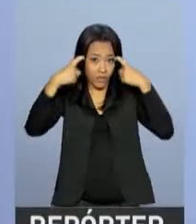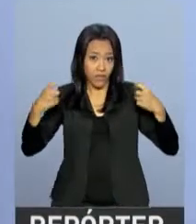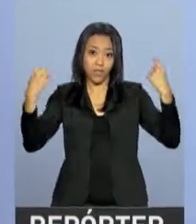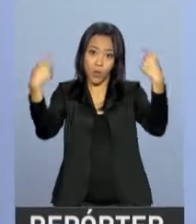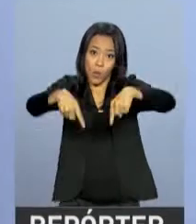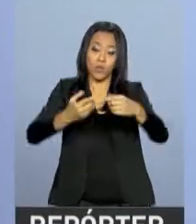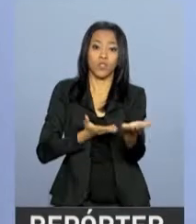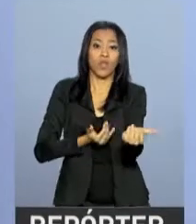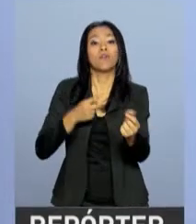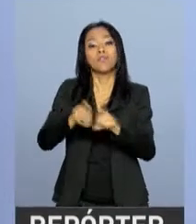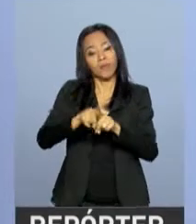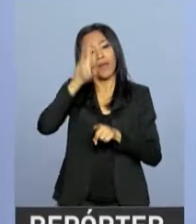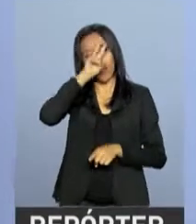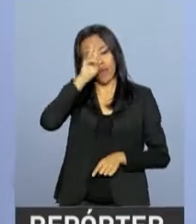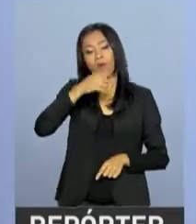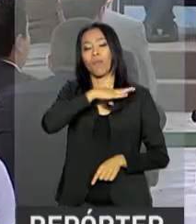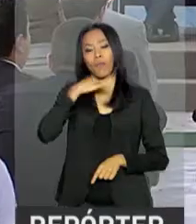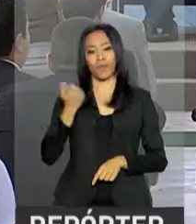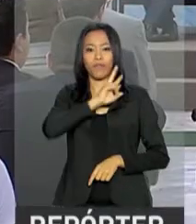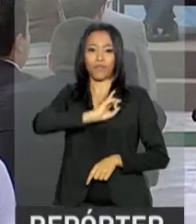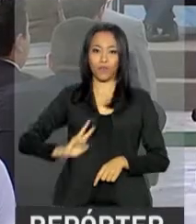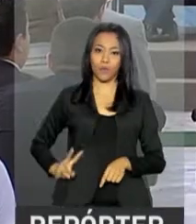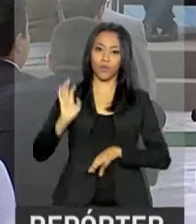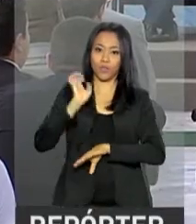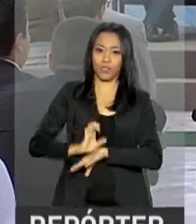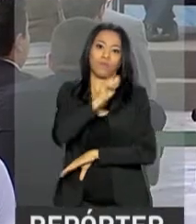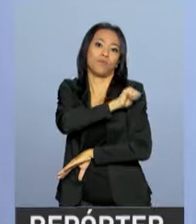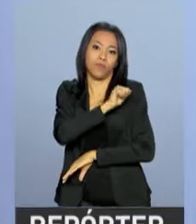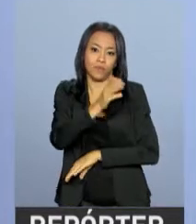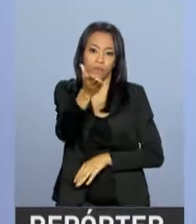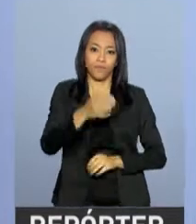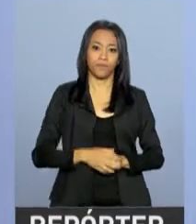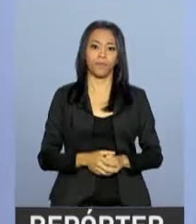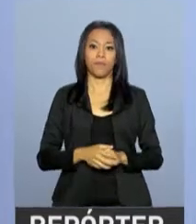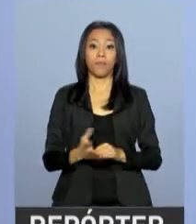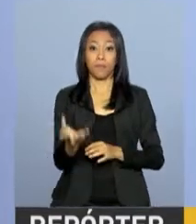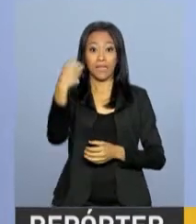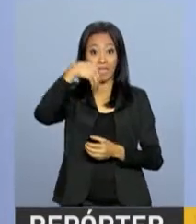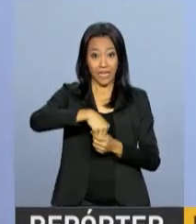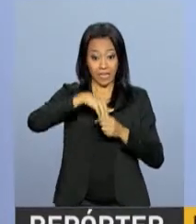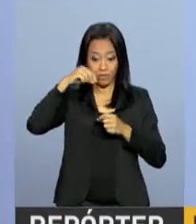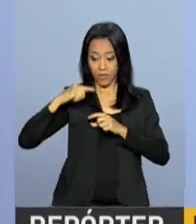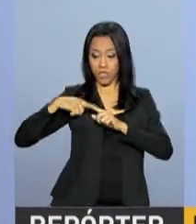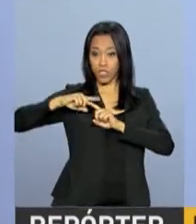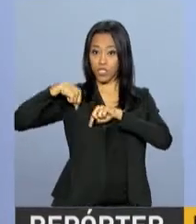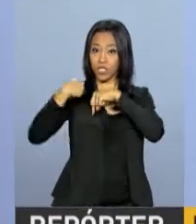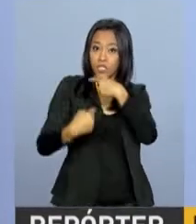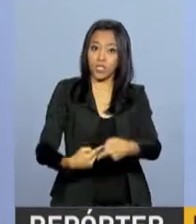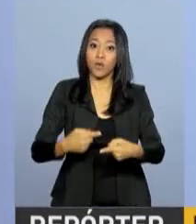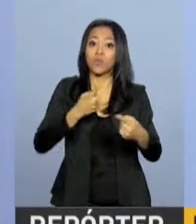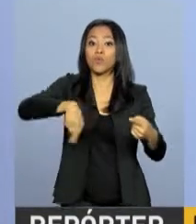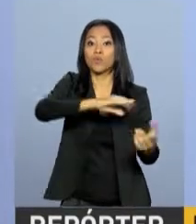também lembrou a morte da vereadora mary l franco assassinada no rio de janeiro entra nessa geração nós somos os mais afetados